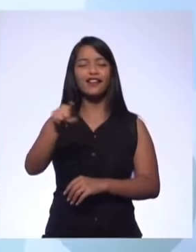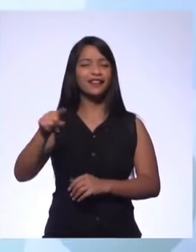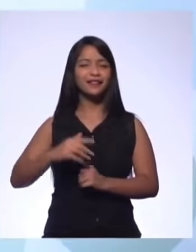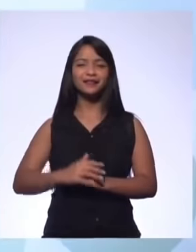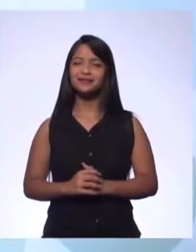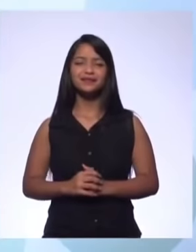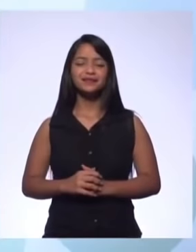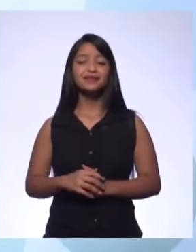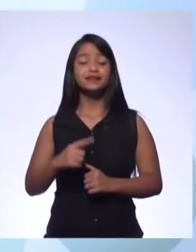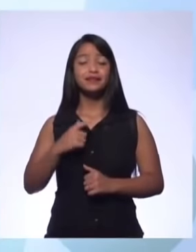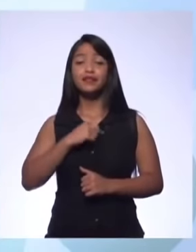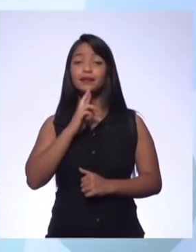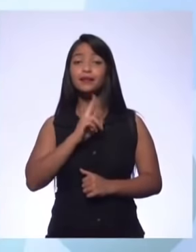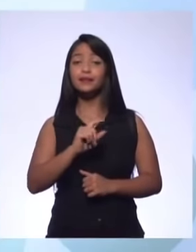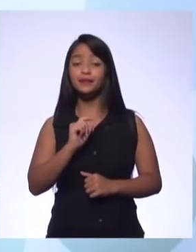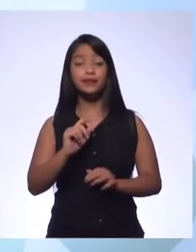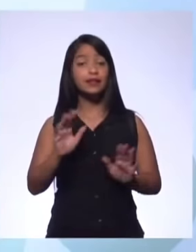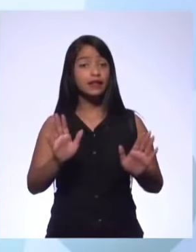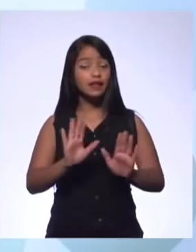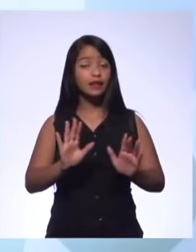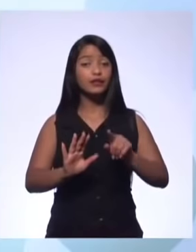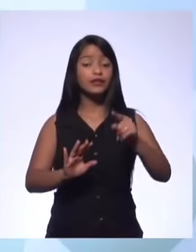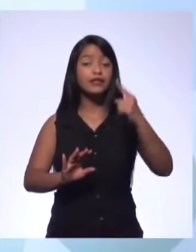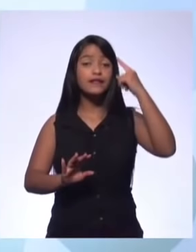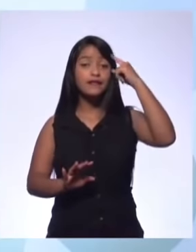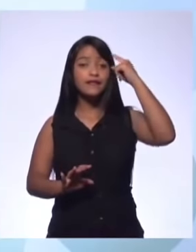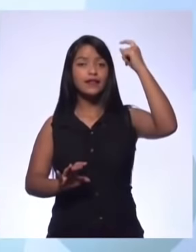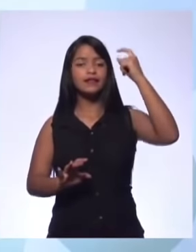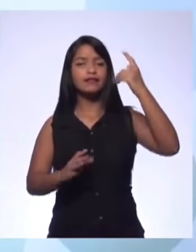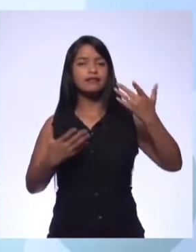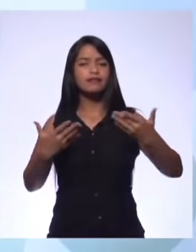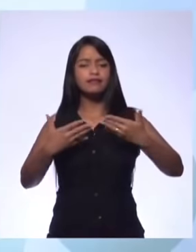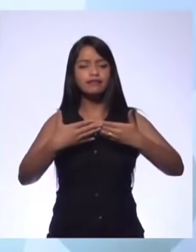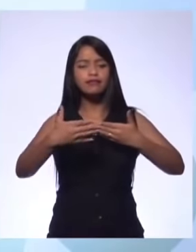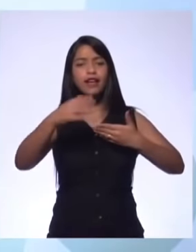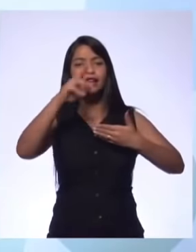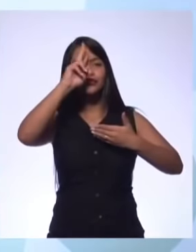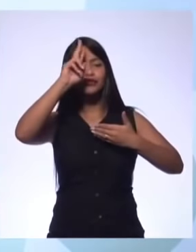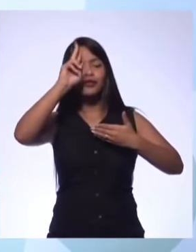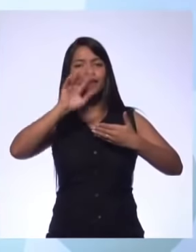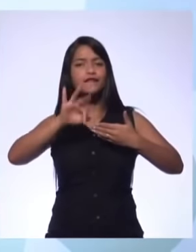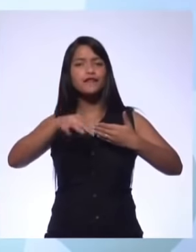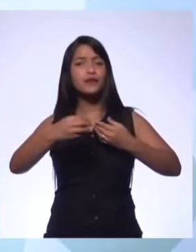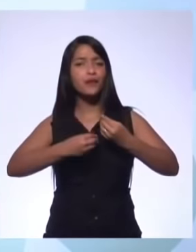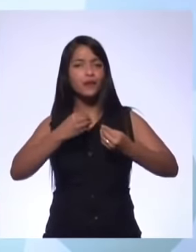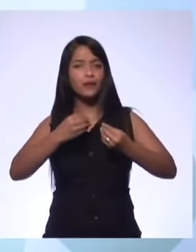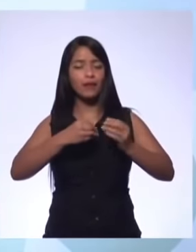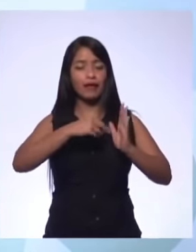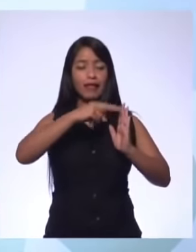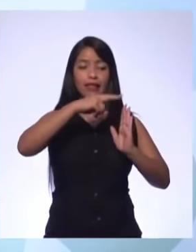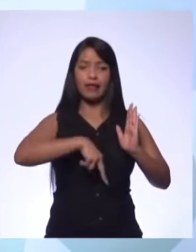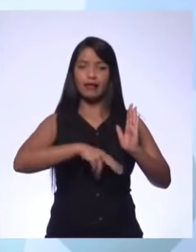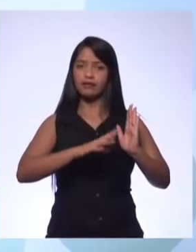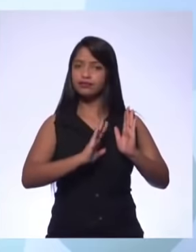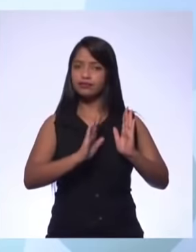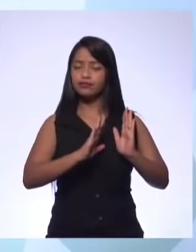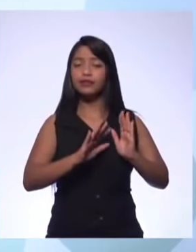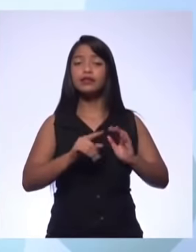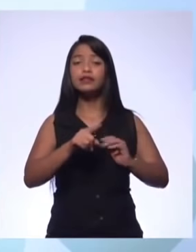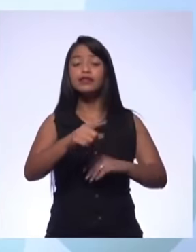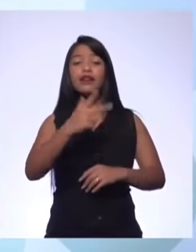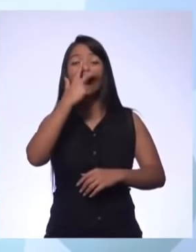aí eu falei, não, vamos levantar hipóteses fora daquele que a gente já sabia, que a gente já leu. E aí, será que a hipótese